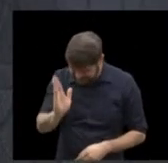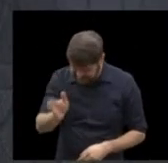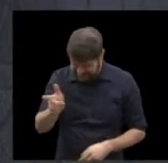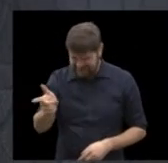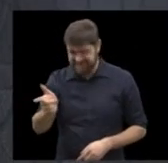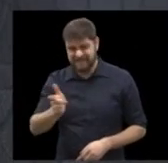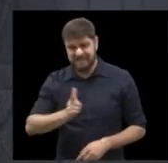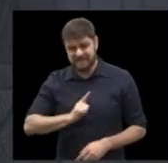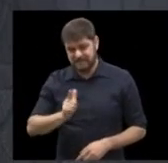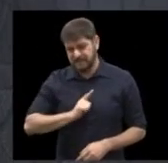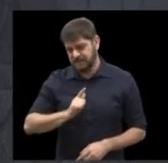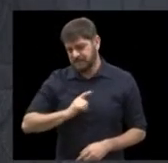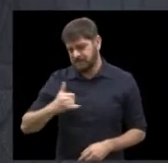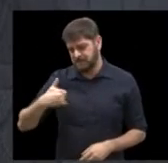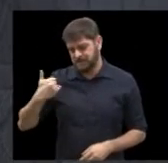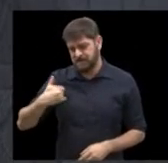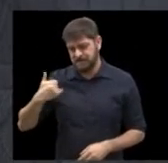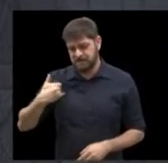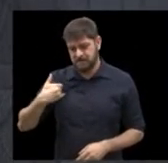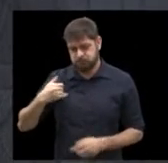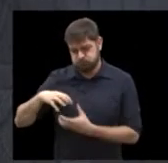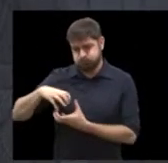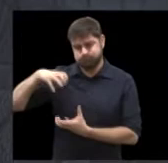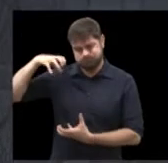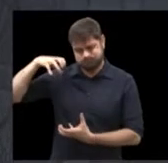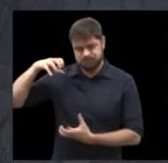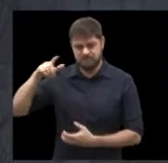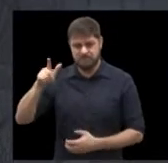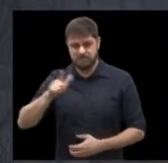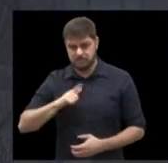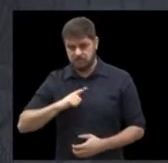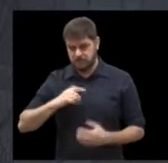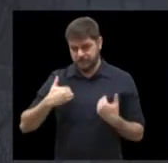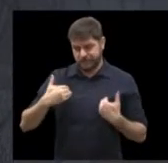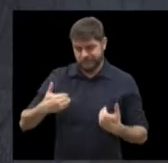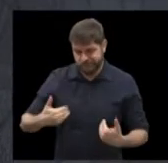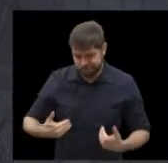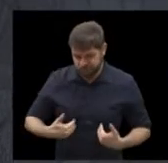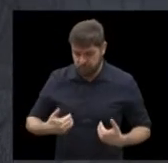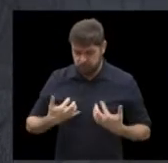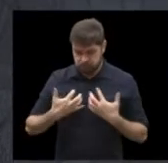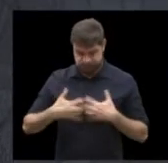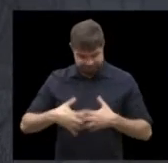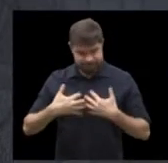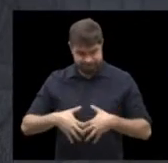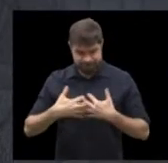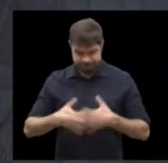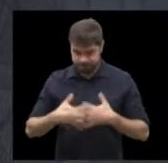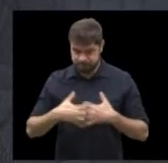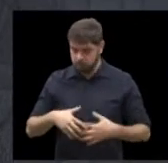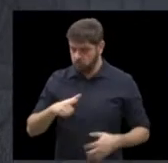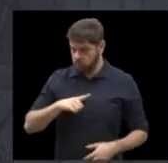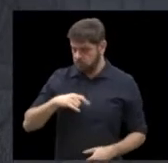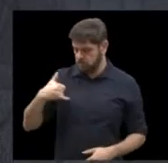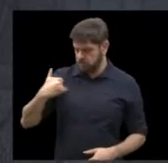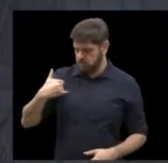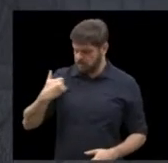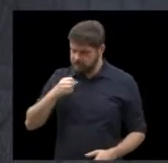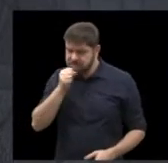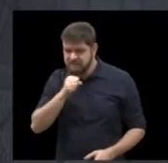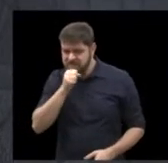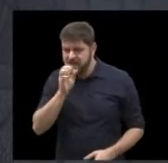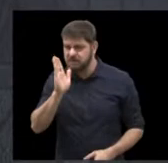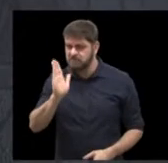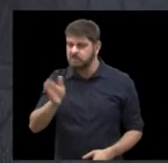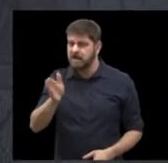os pacientes de mais idade, eles têm alguns têm uma imunidade boa, que são pacientes idosos, mas que têm boa, vamos